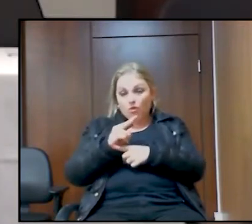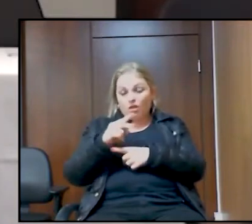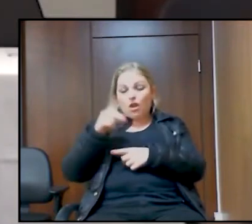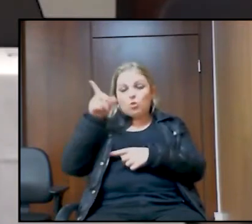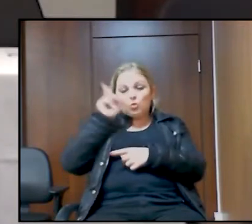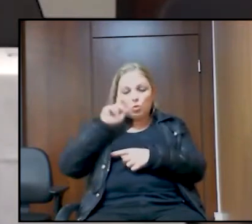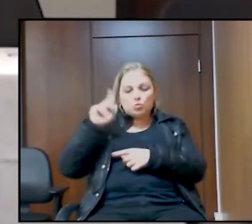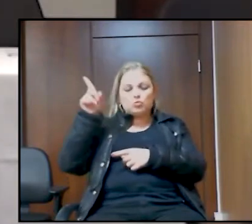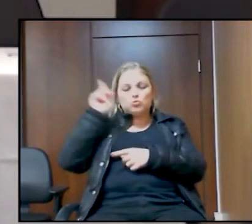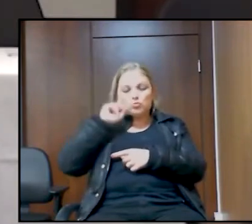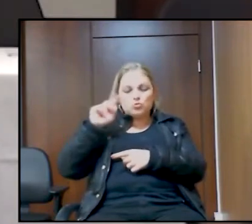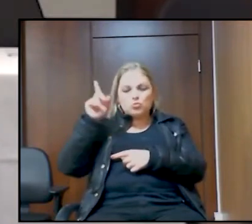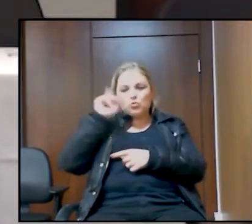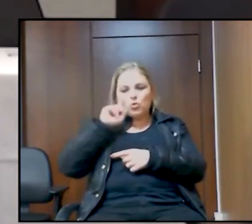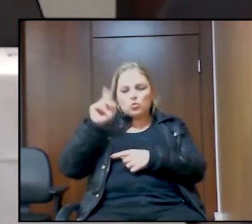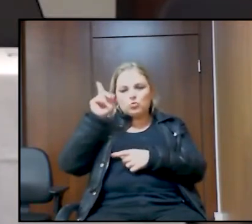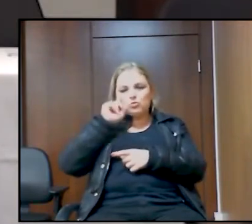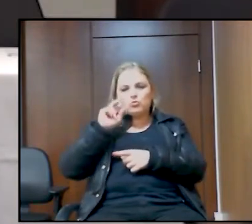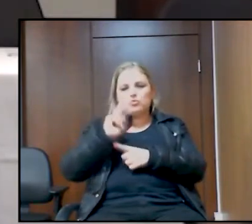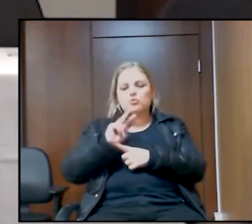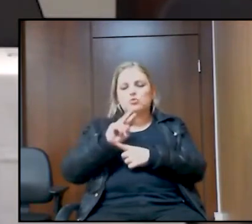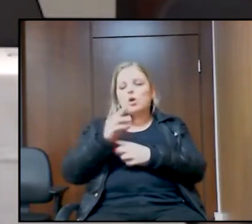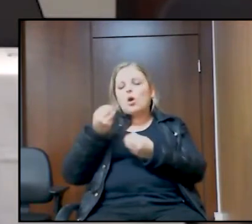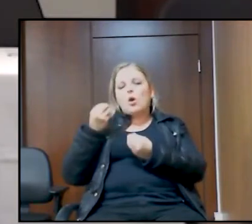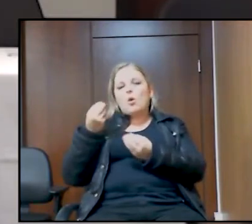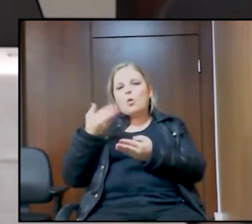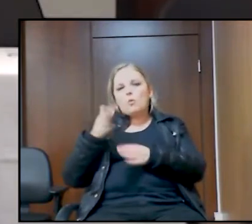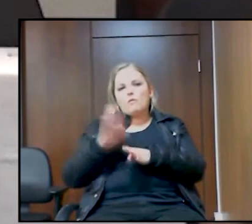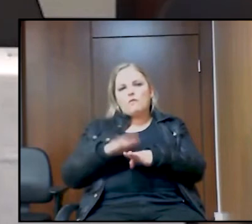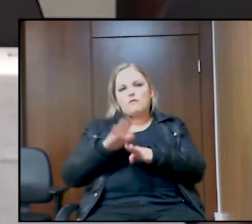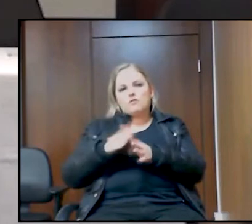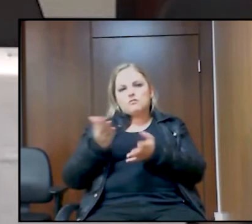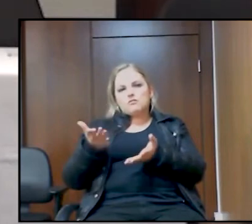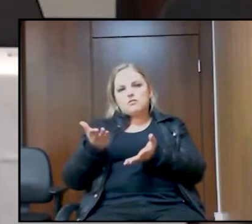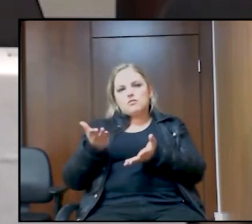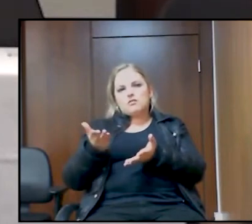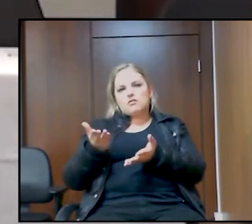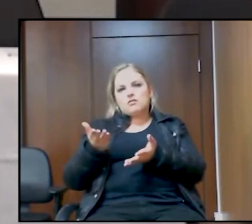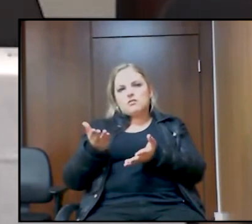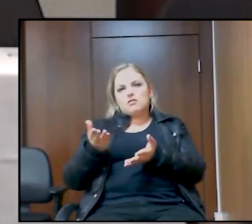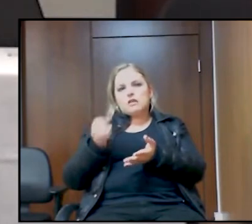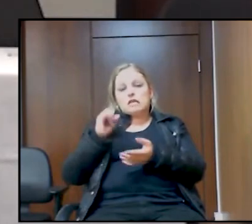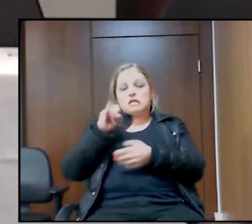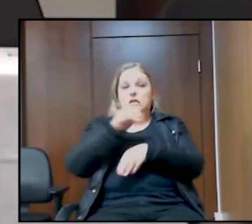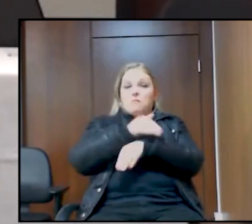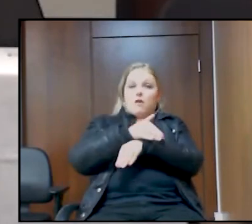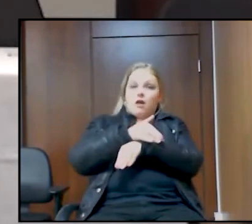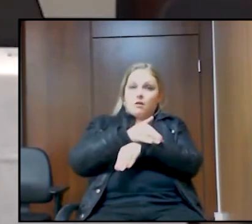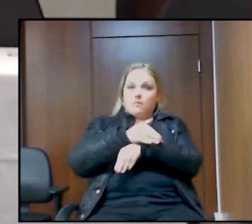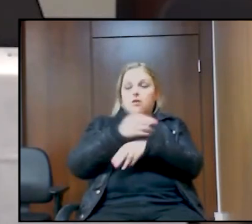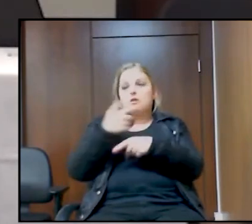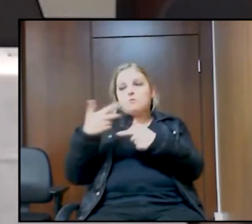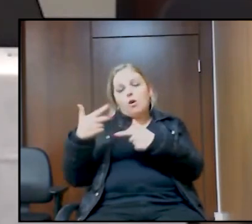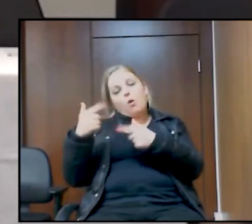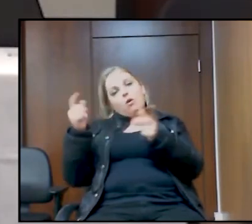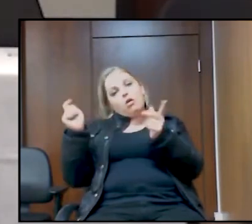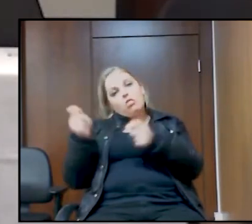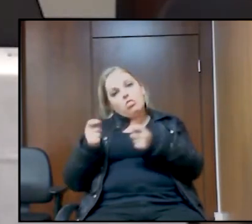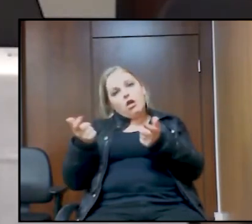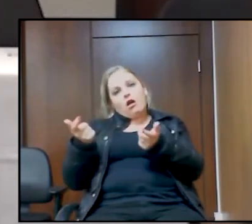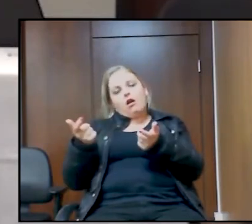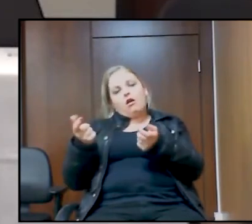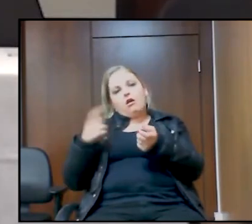diários, como é que faz? Né? Se é uma Maragabrilli, tal, tem